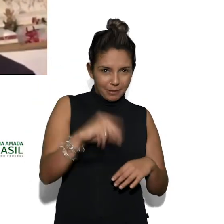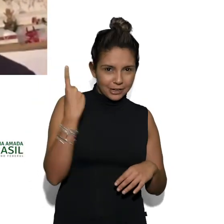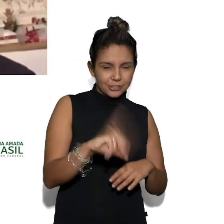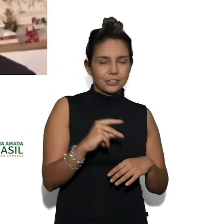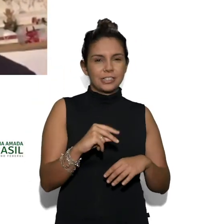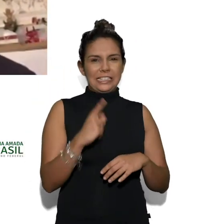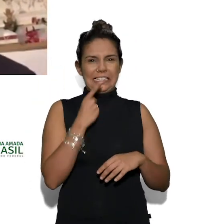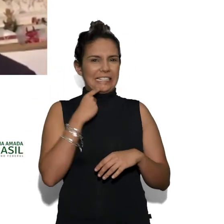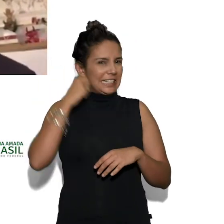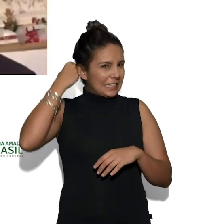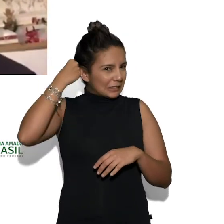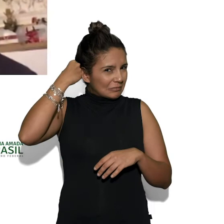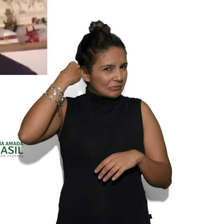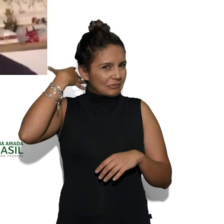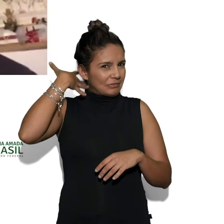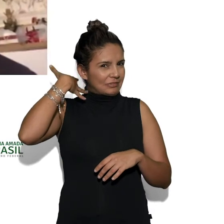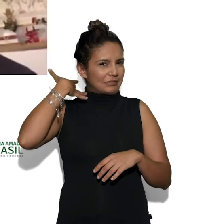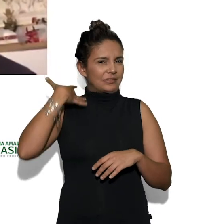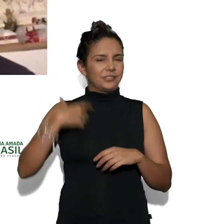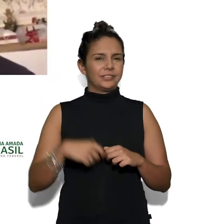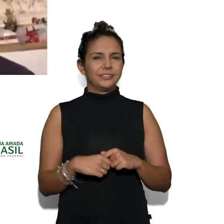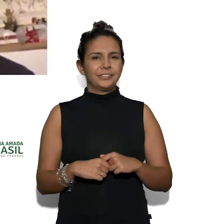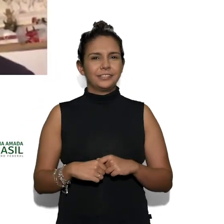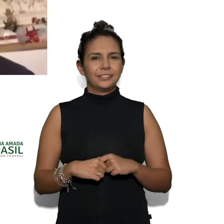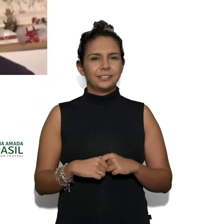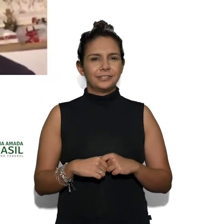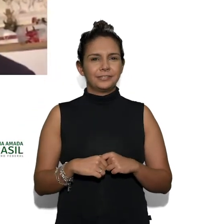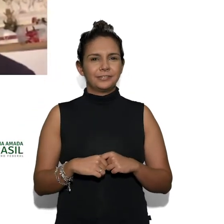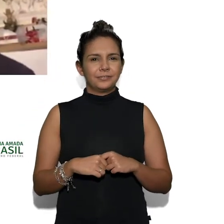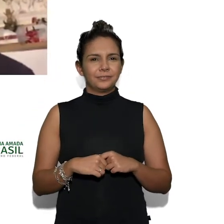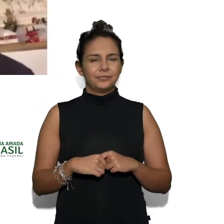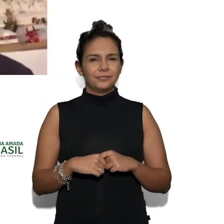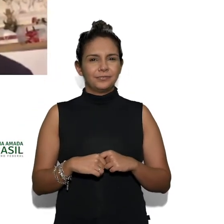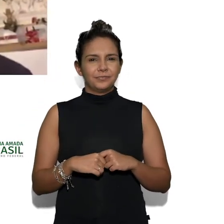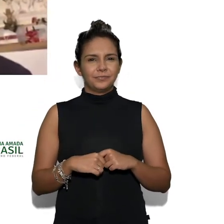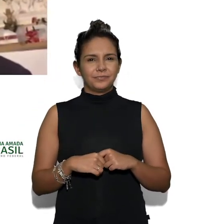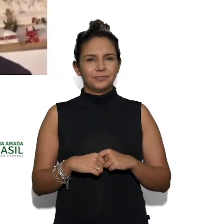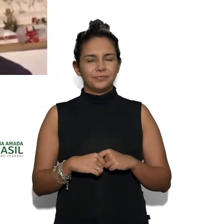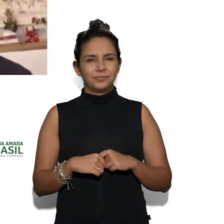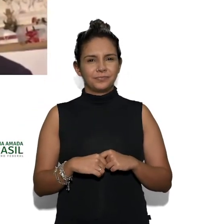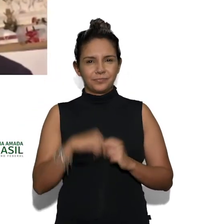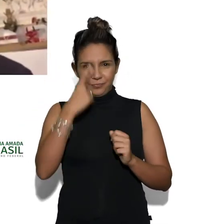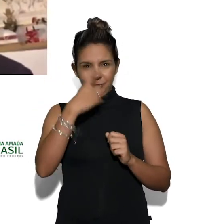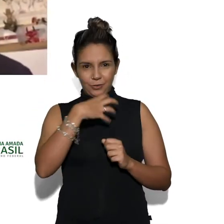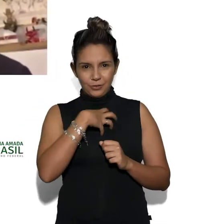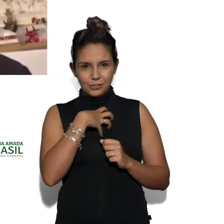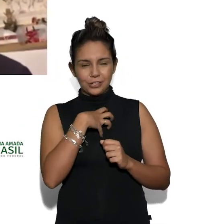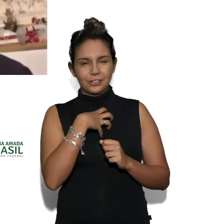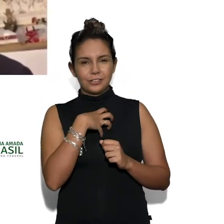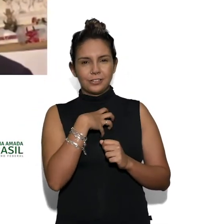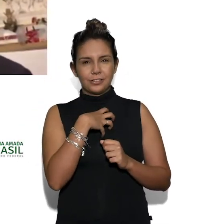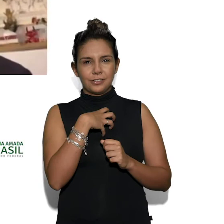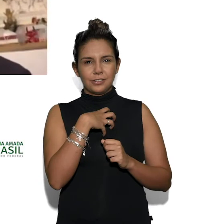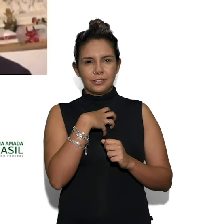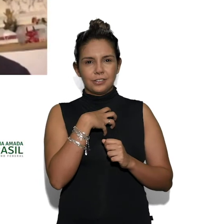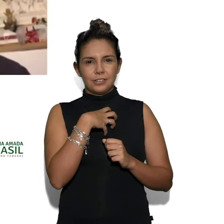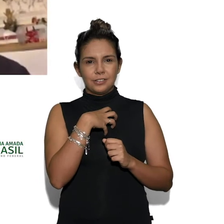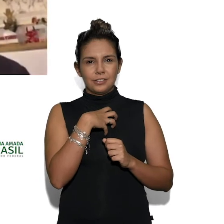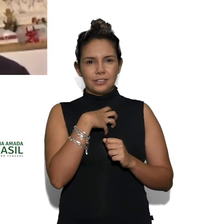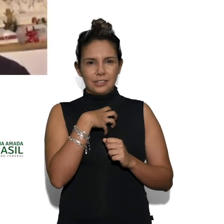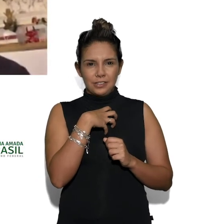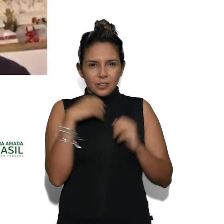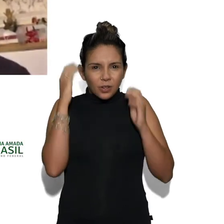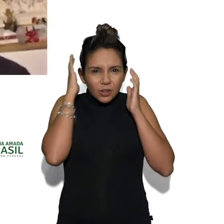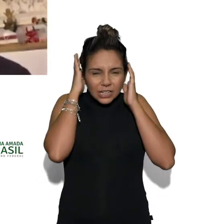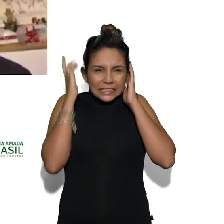de sangrarmos, daquilo de nos fustigar de tal maneira que nos abria a pele atrás das orelhas